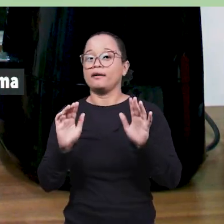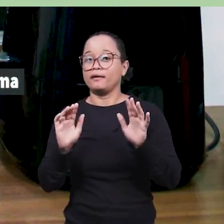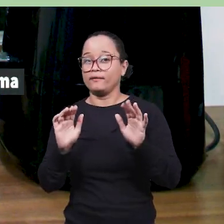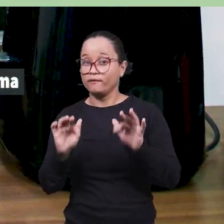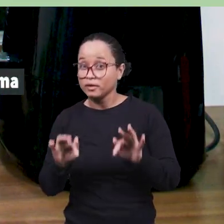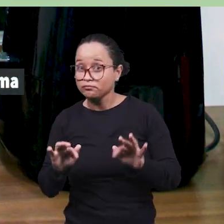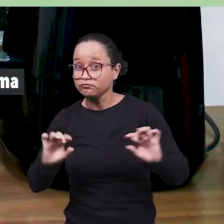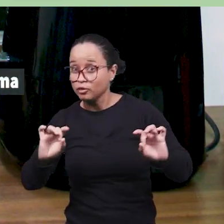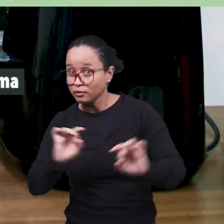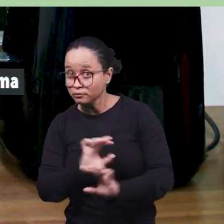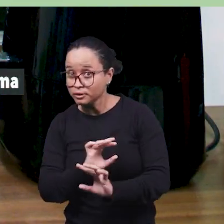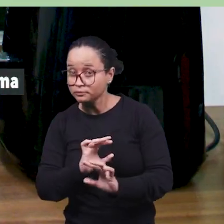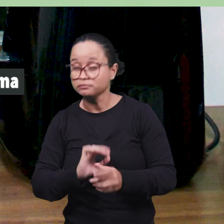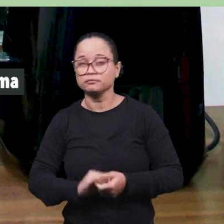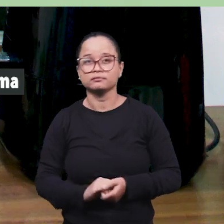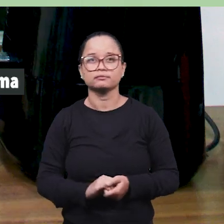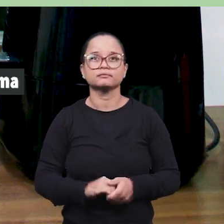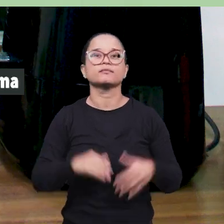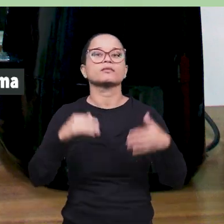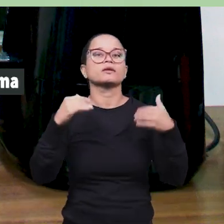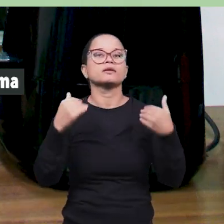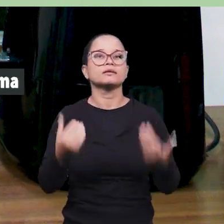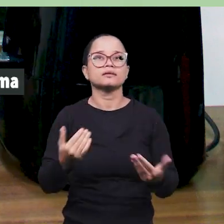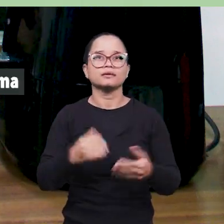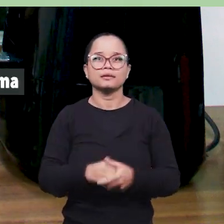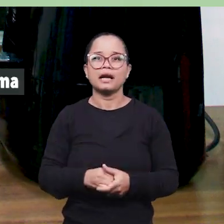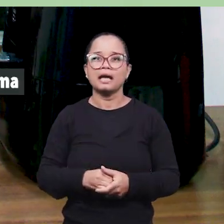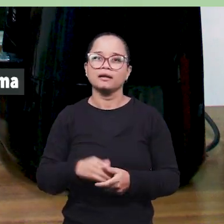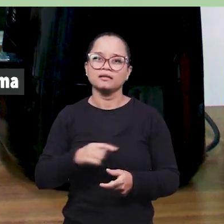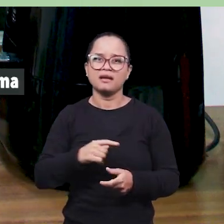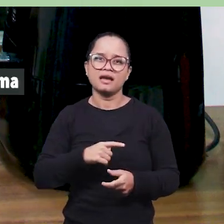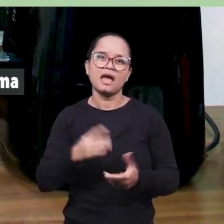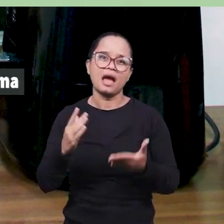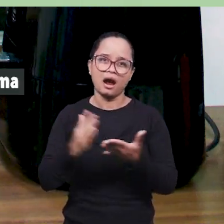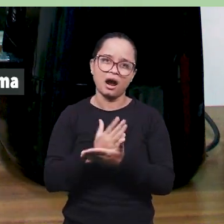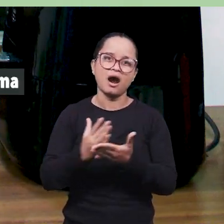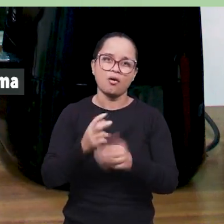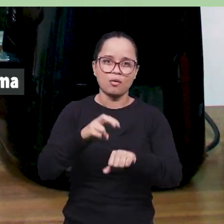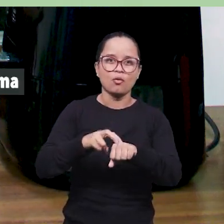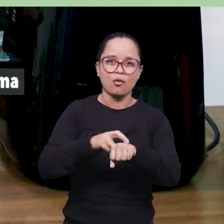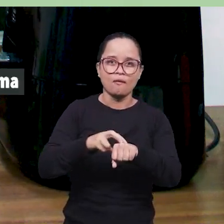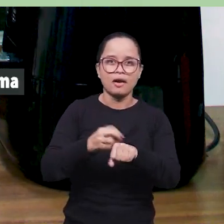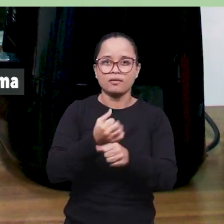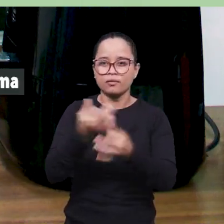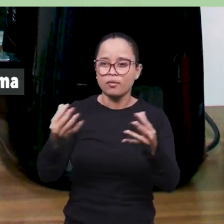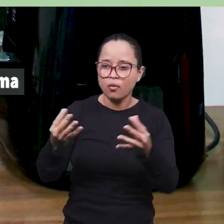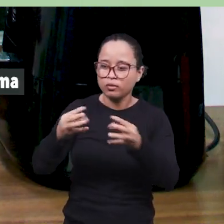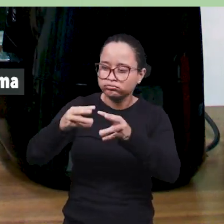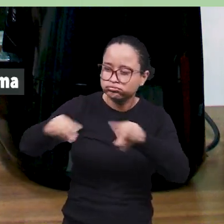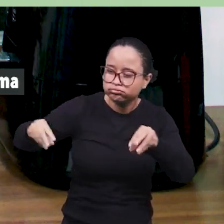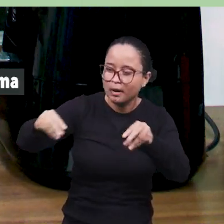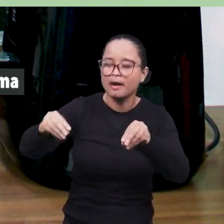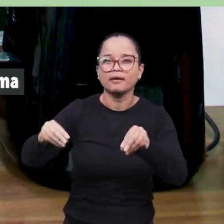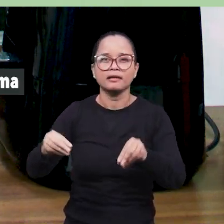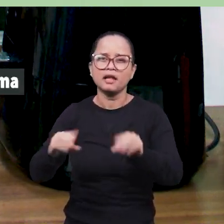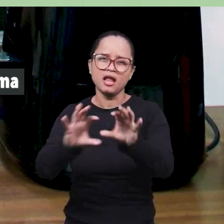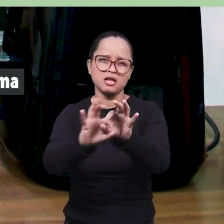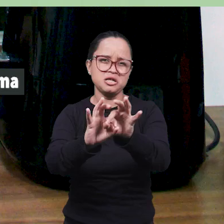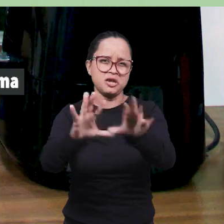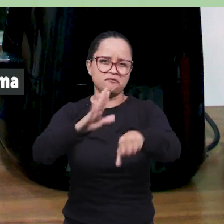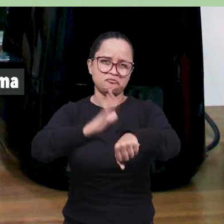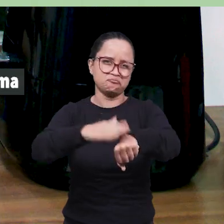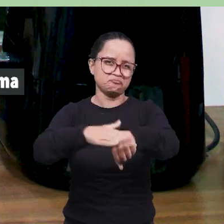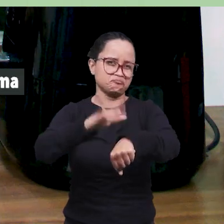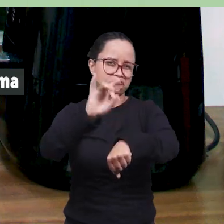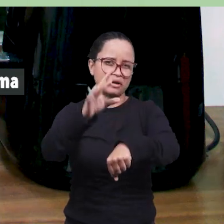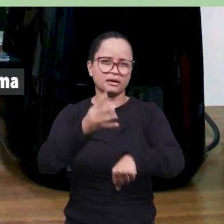Finalizado aqui. Quiser ainda jogar uma ervinha fresca, fique à vontade, fica delicioso.